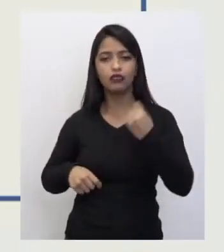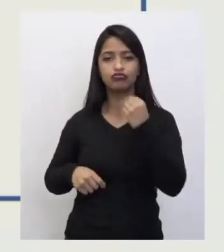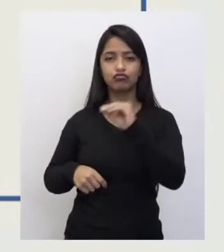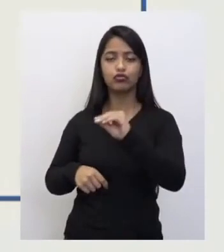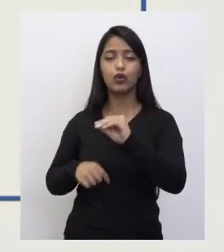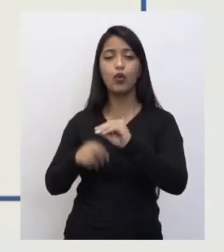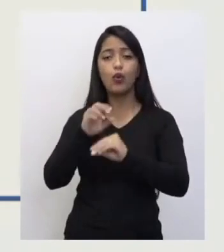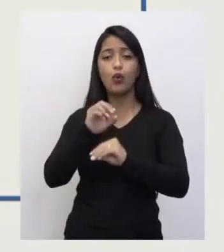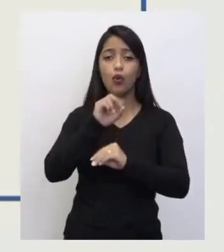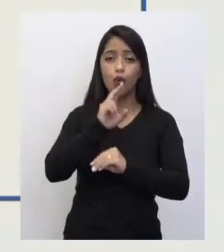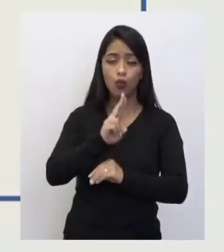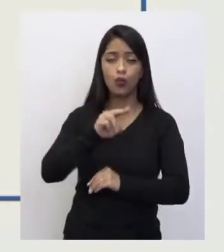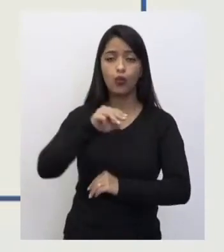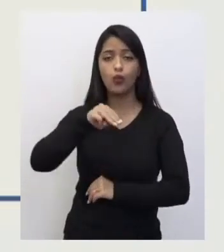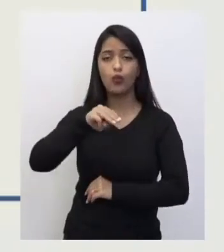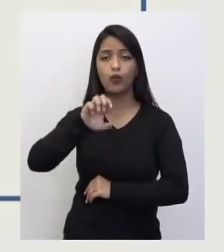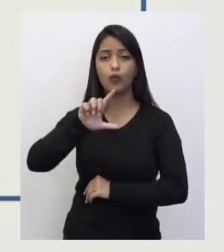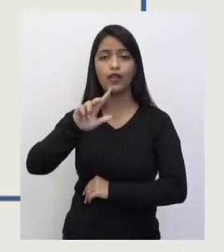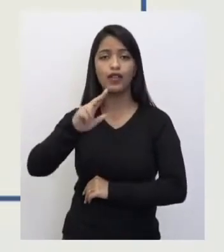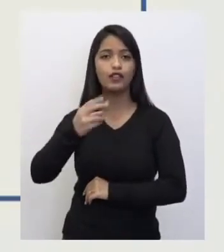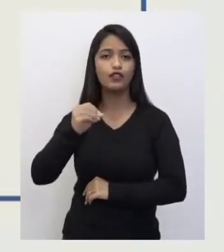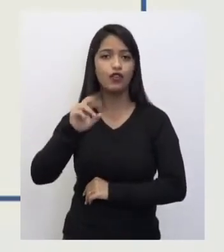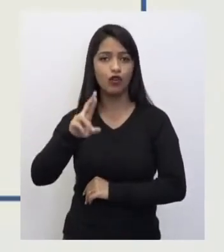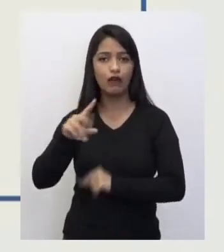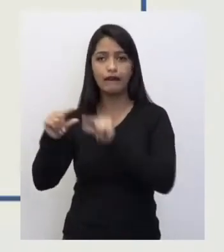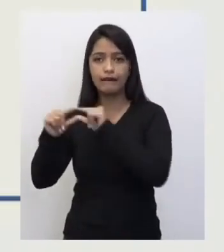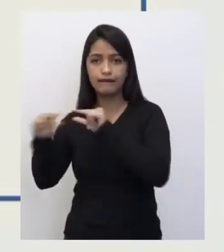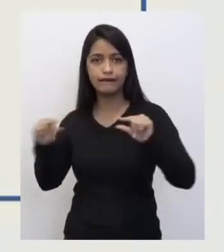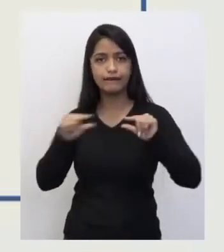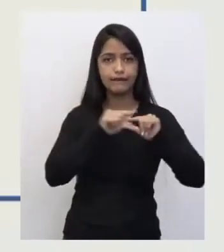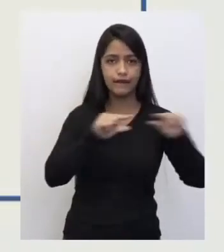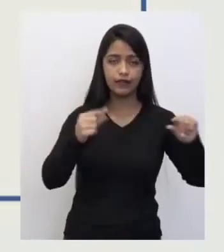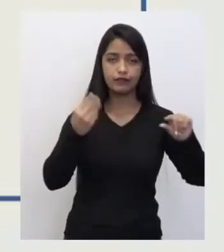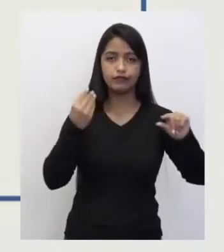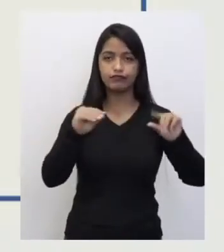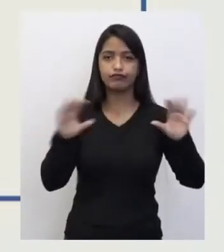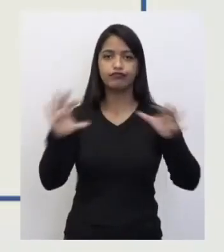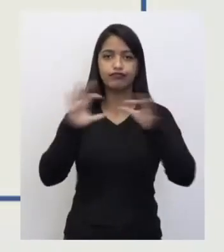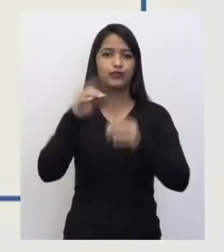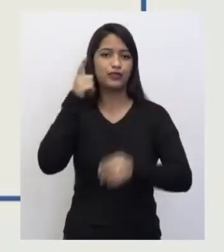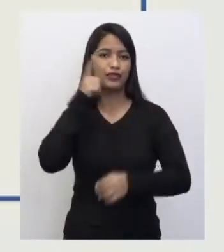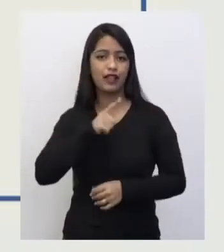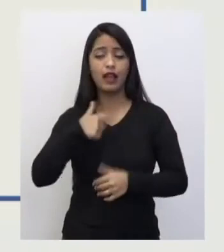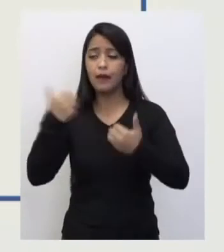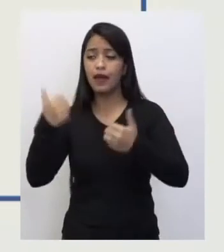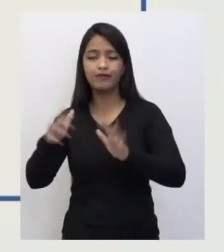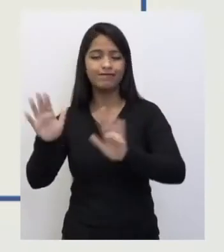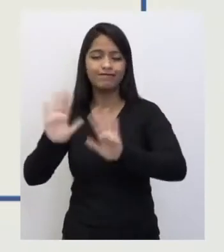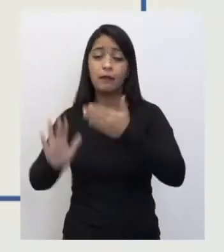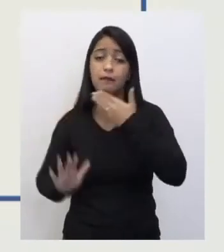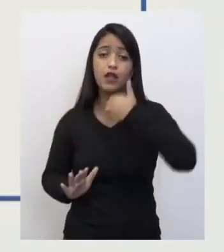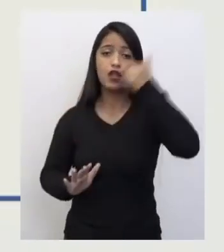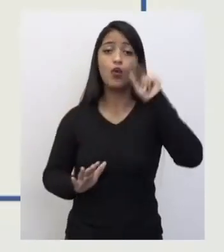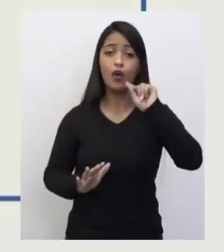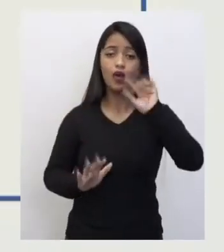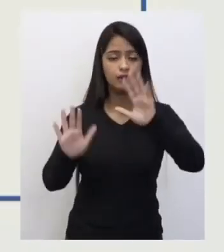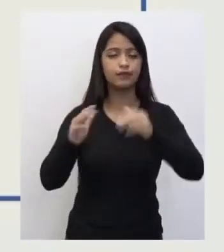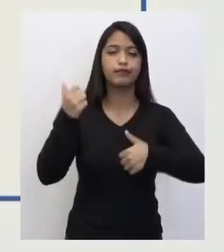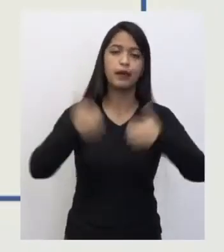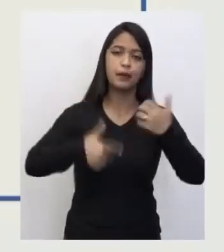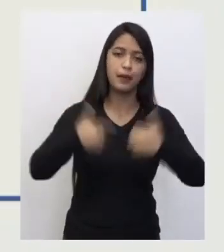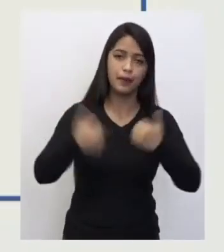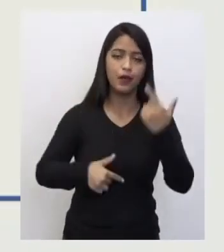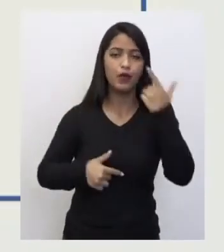ou melhor conectando, né? Então eu digo algo e falo ou melhor. Na verdade, aconteceu assim, assim,